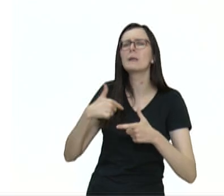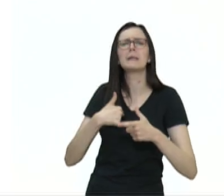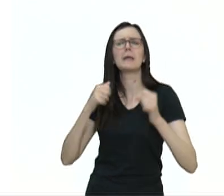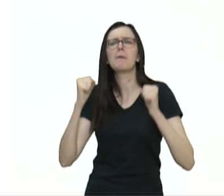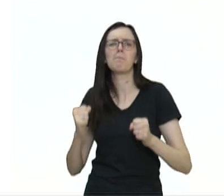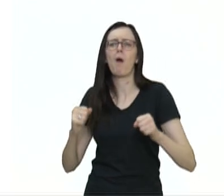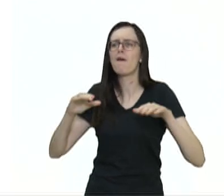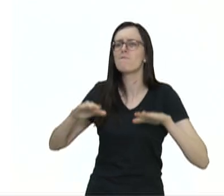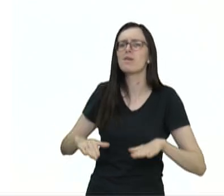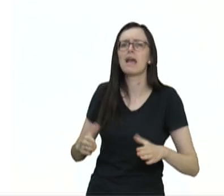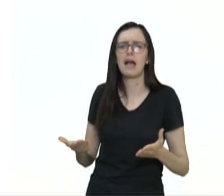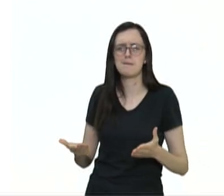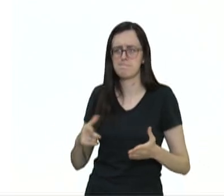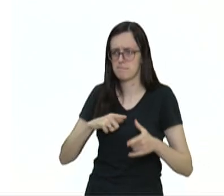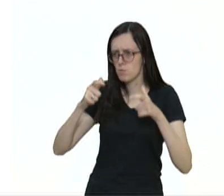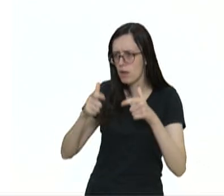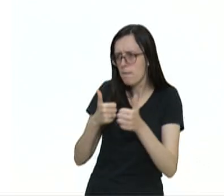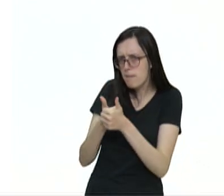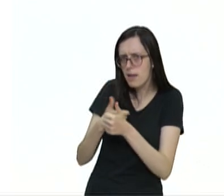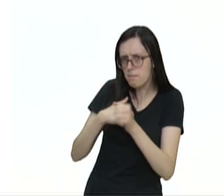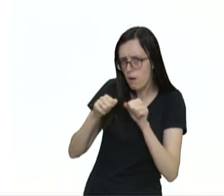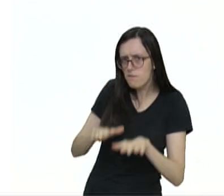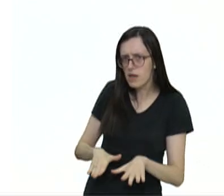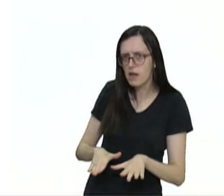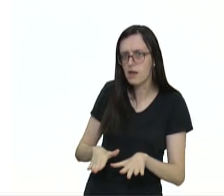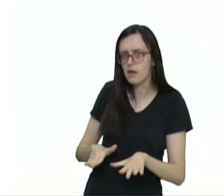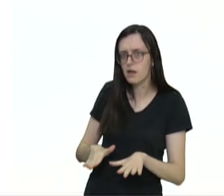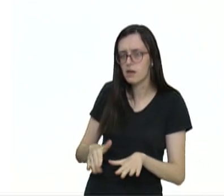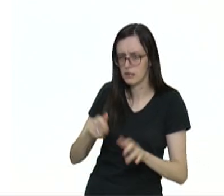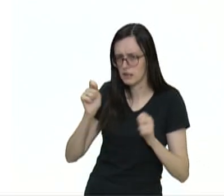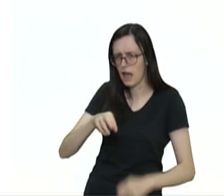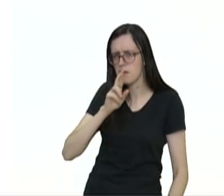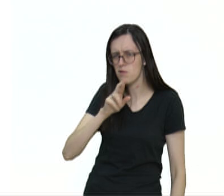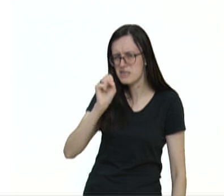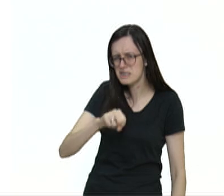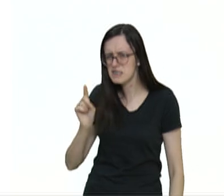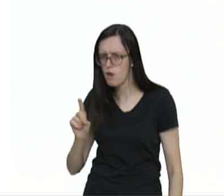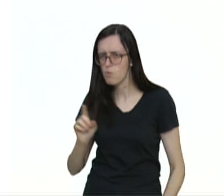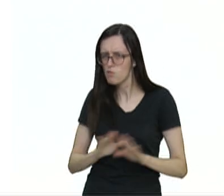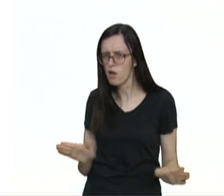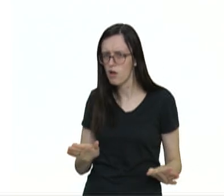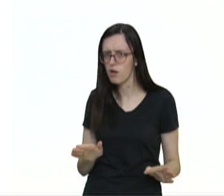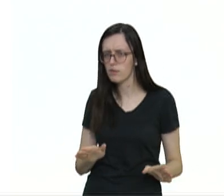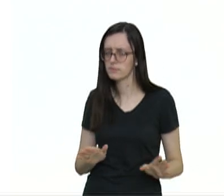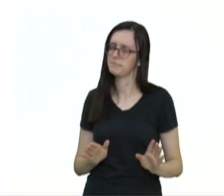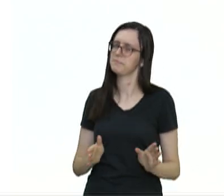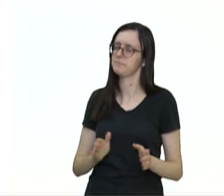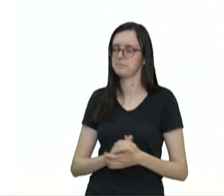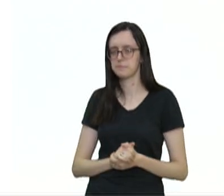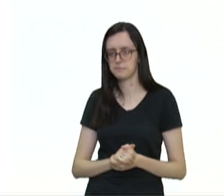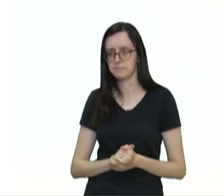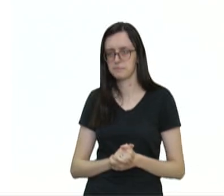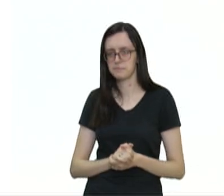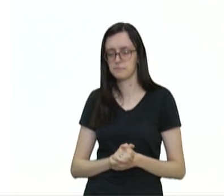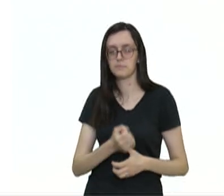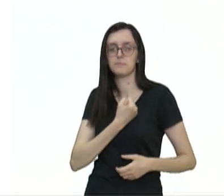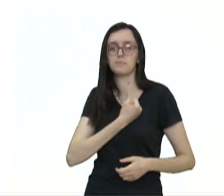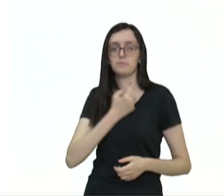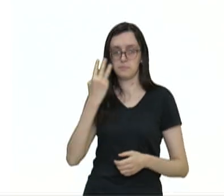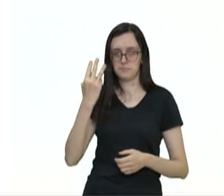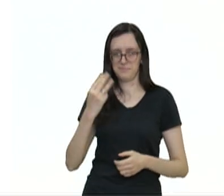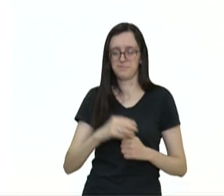posso ficar lá perto? Tem algum lugar perto que eu possa ficar? Consigo responder com yes ou no? A terceira, do